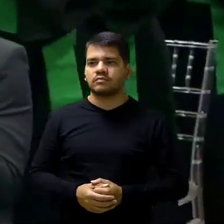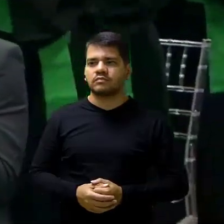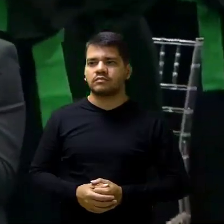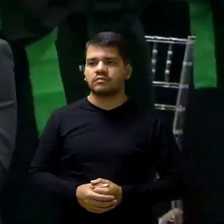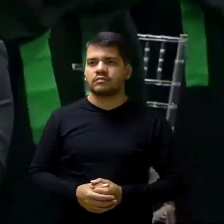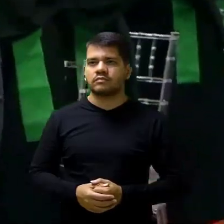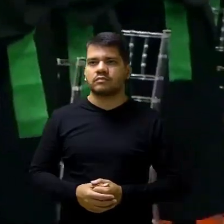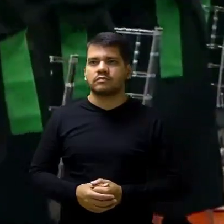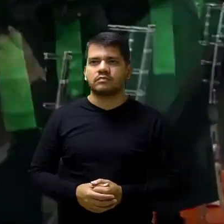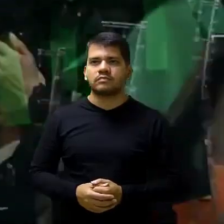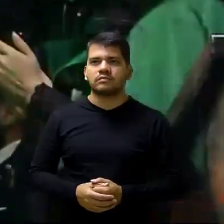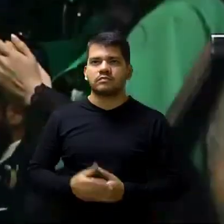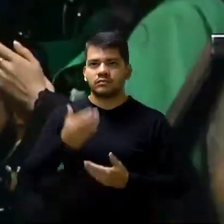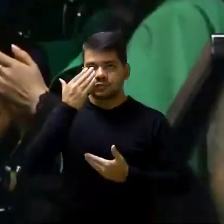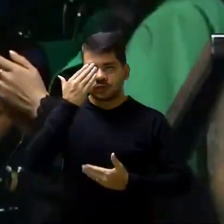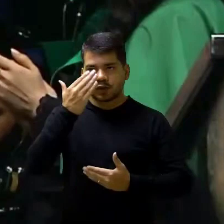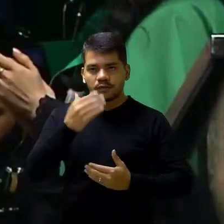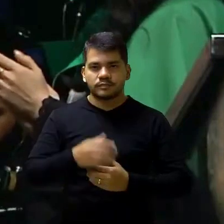Obrigada.